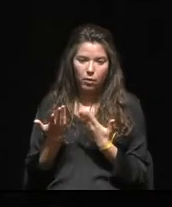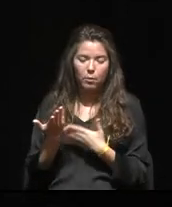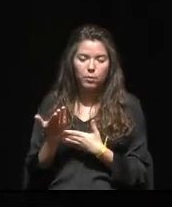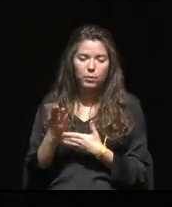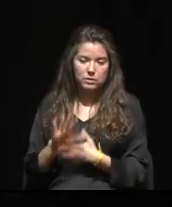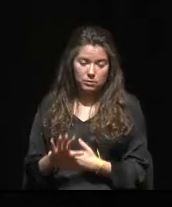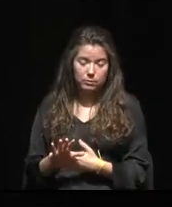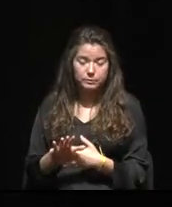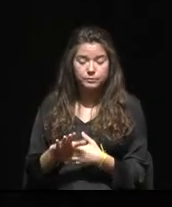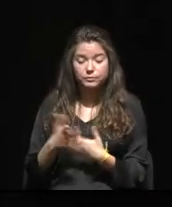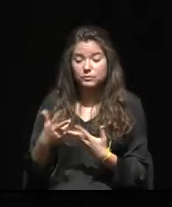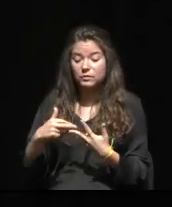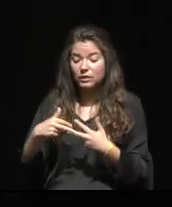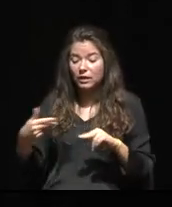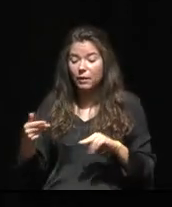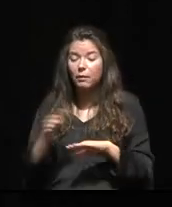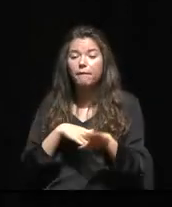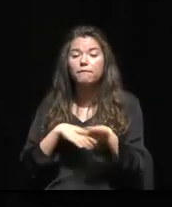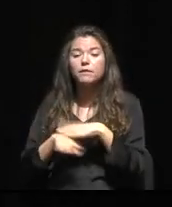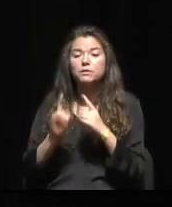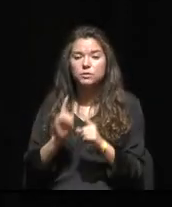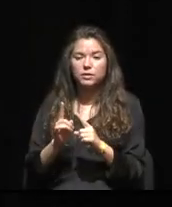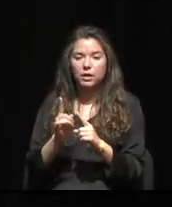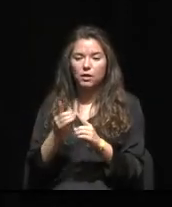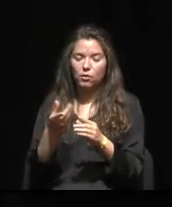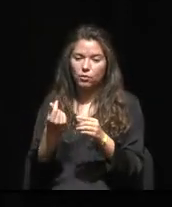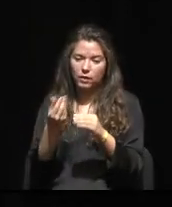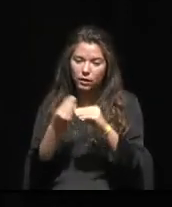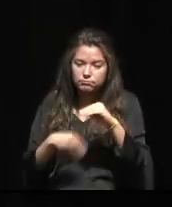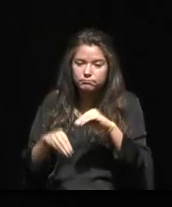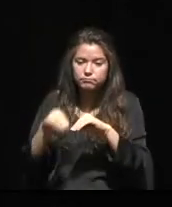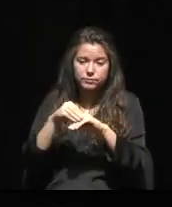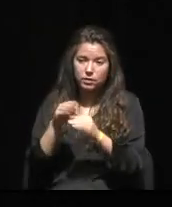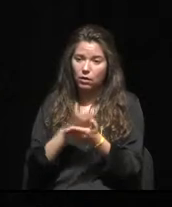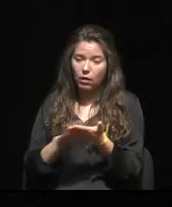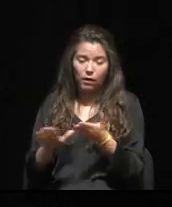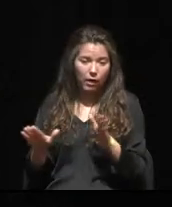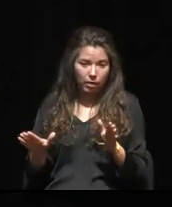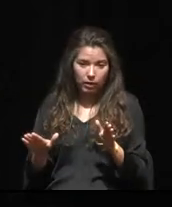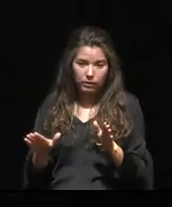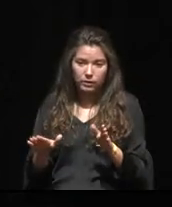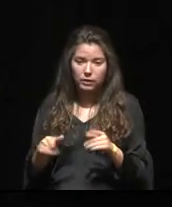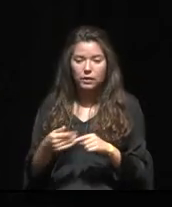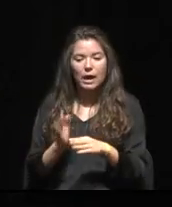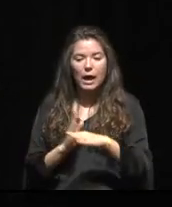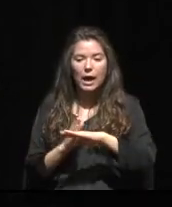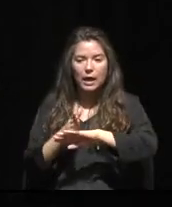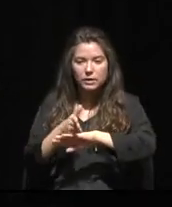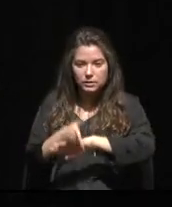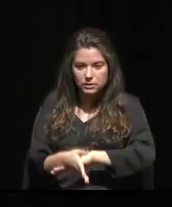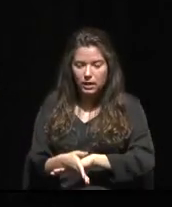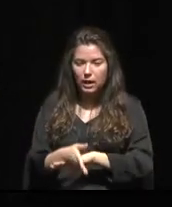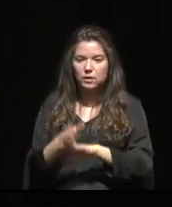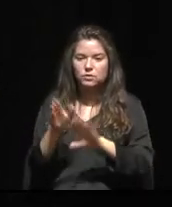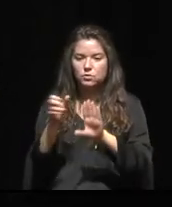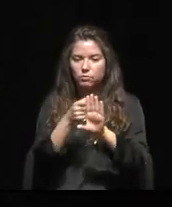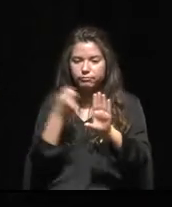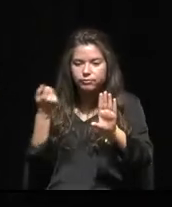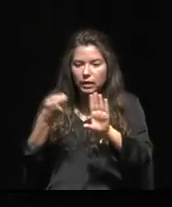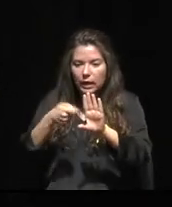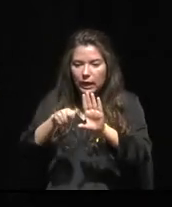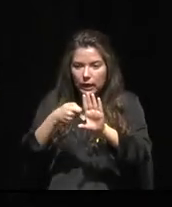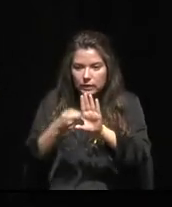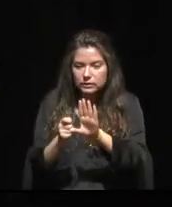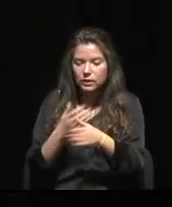faz a câmara não lhes atribui o suplemento de insalubridade e penosidade não tem acesso a cives nem a Balneários